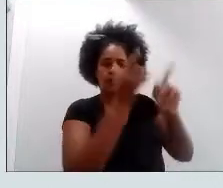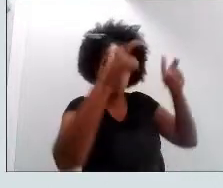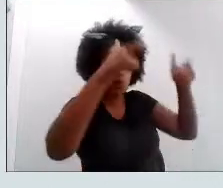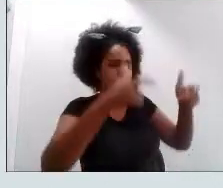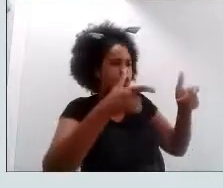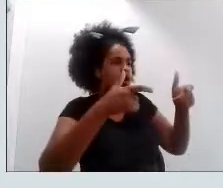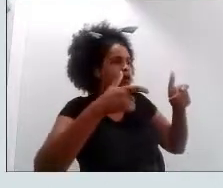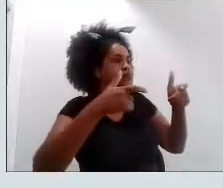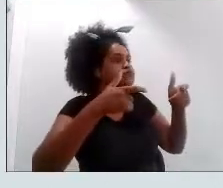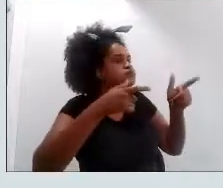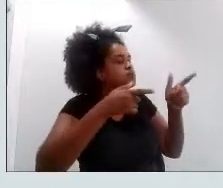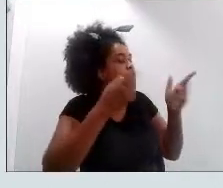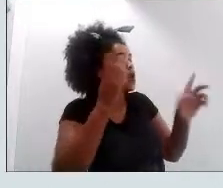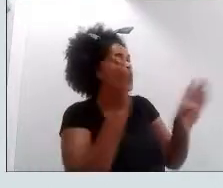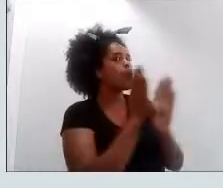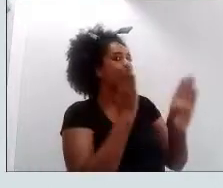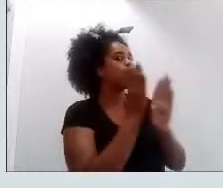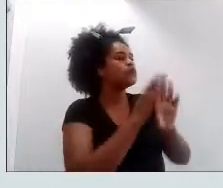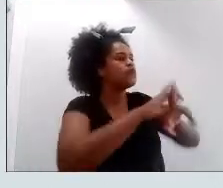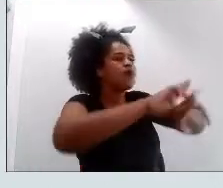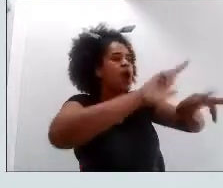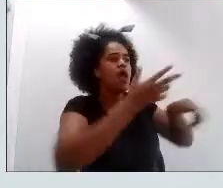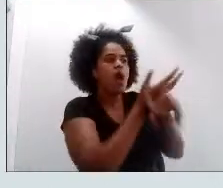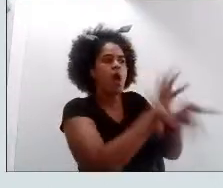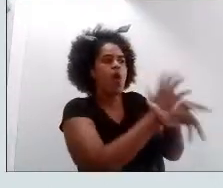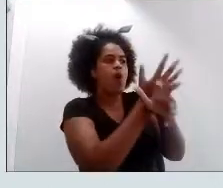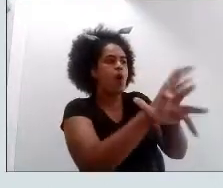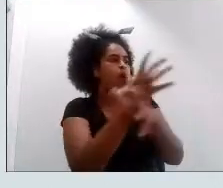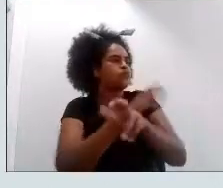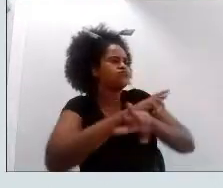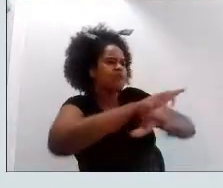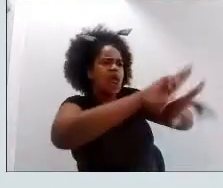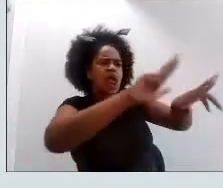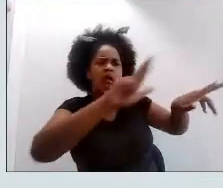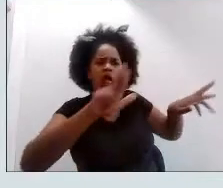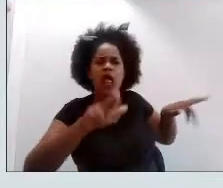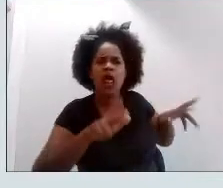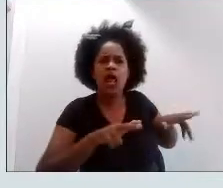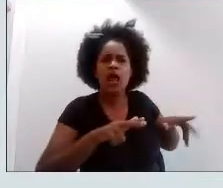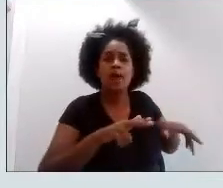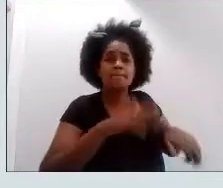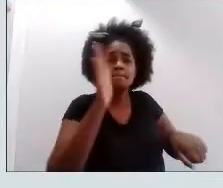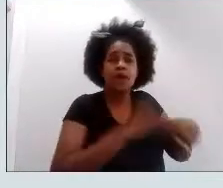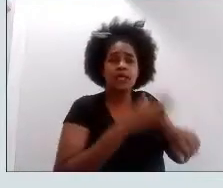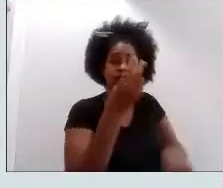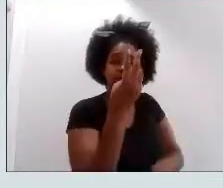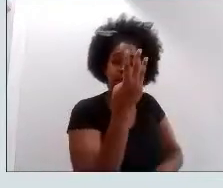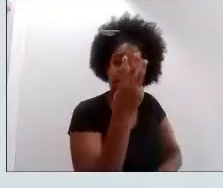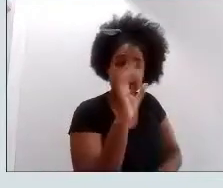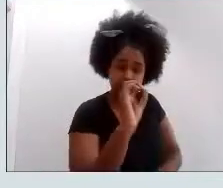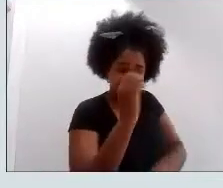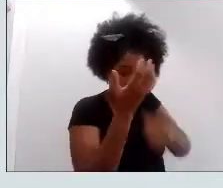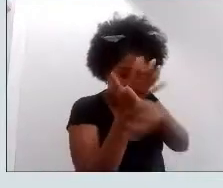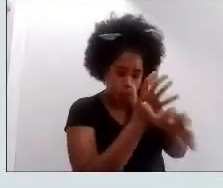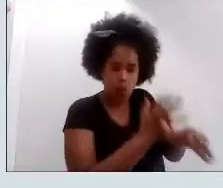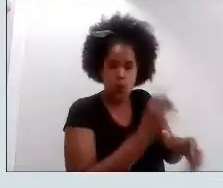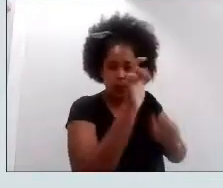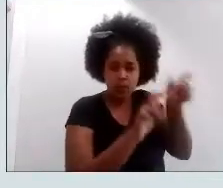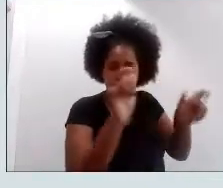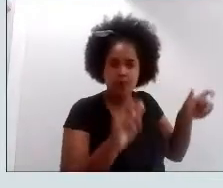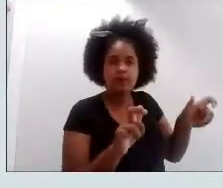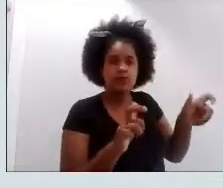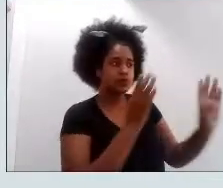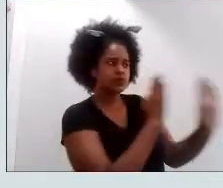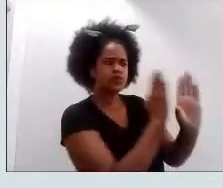grande quantidade de fósseis. Mais de 30 indivíduos ele conseguiu identificar ali naquele